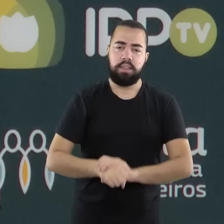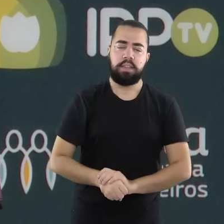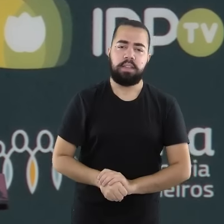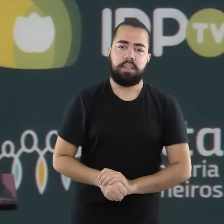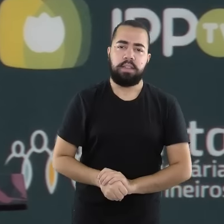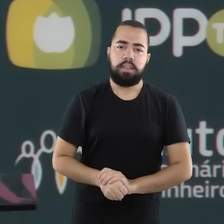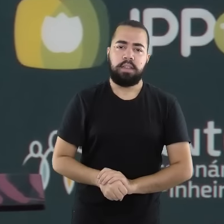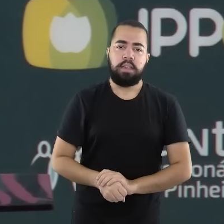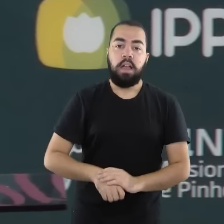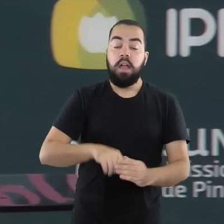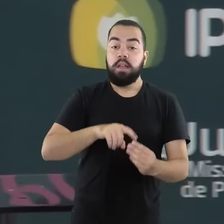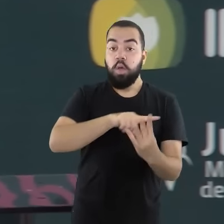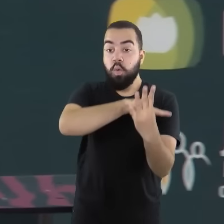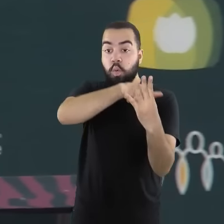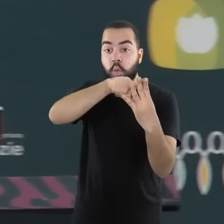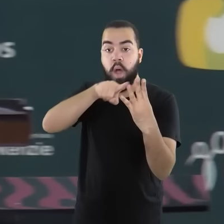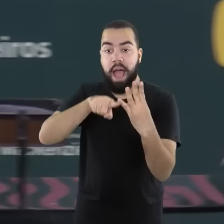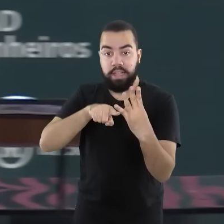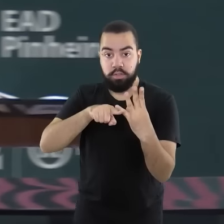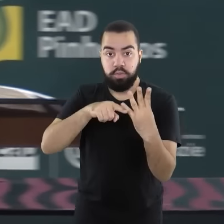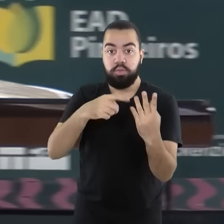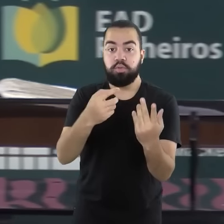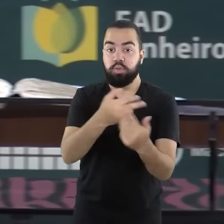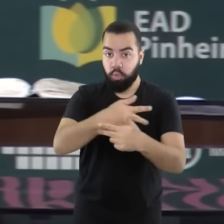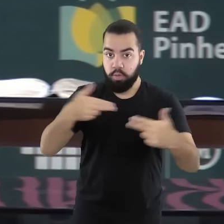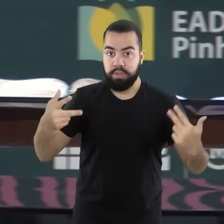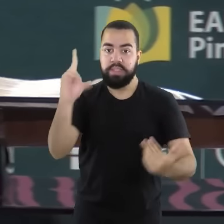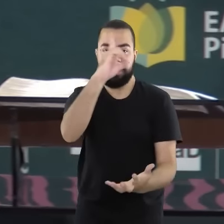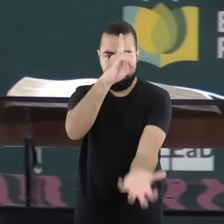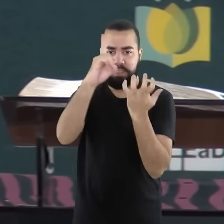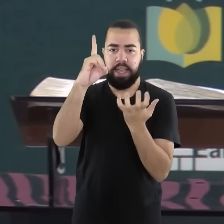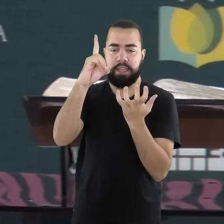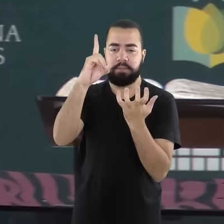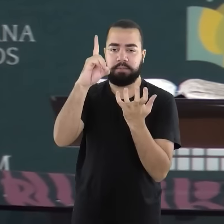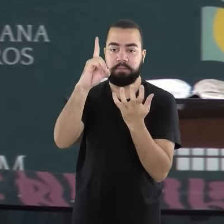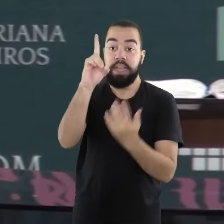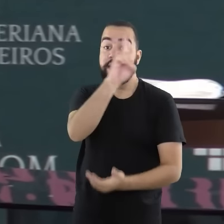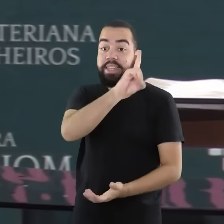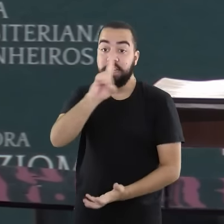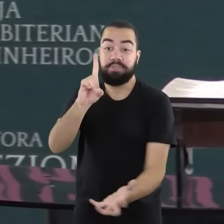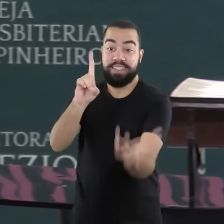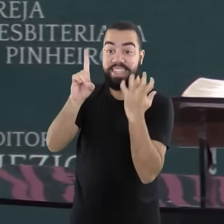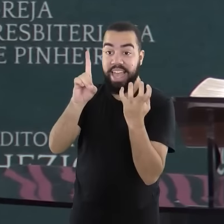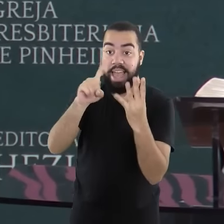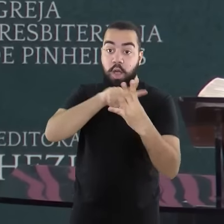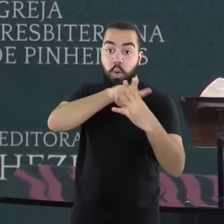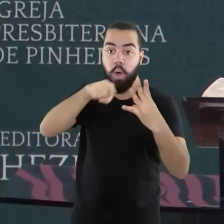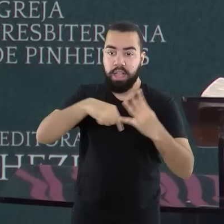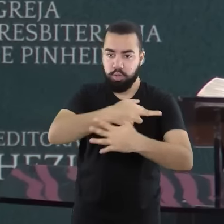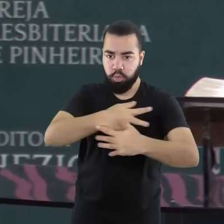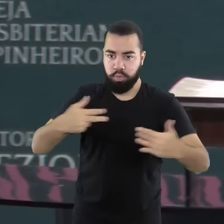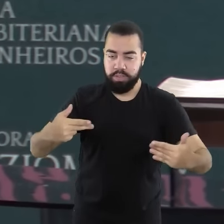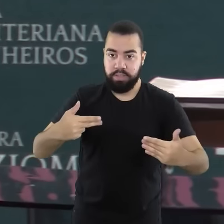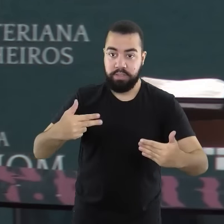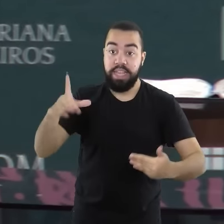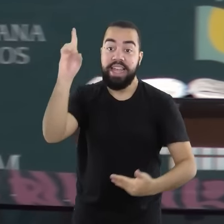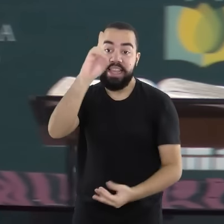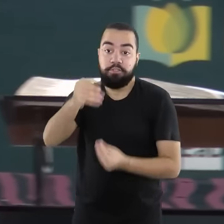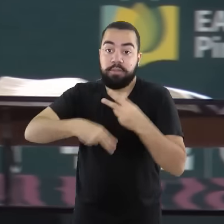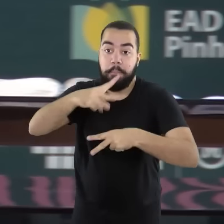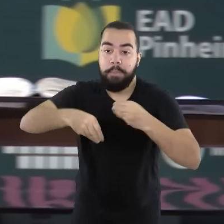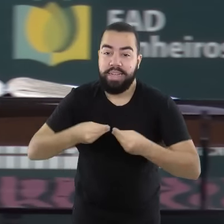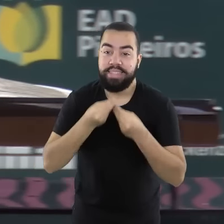ele faz quatro exigências e promete três coisas. Quais são as quatro exigências que ele